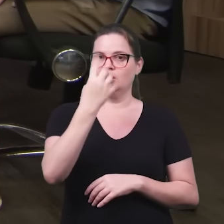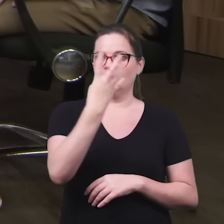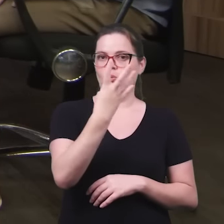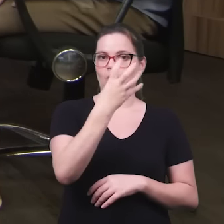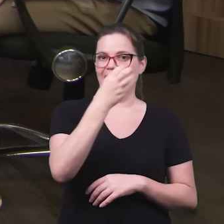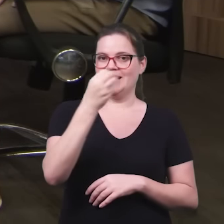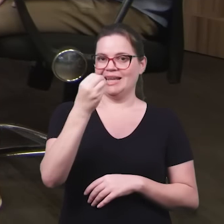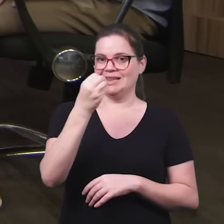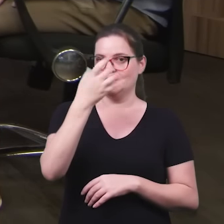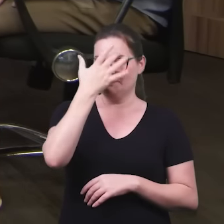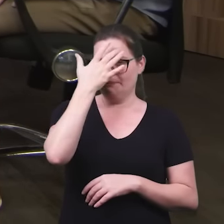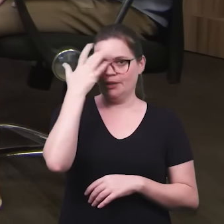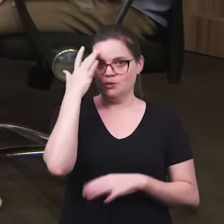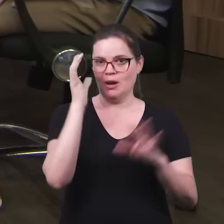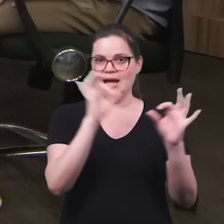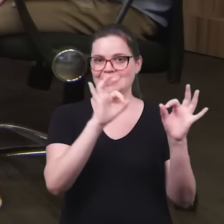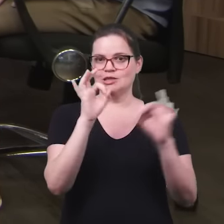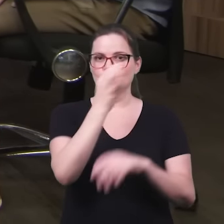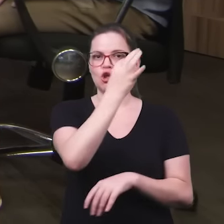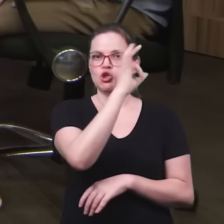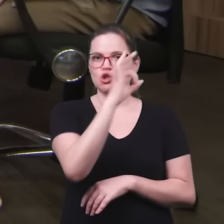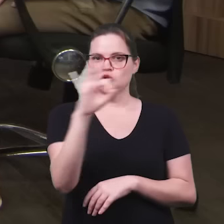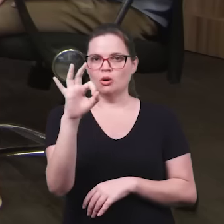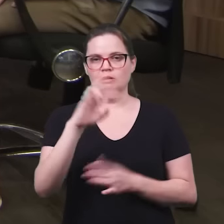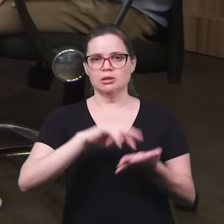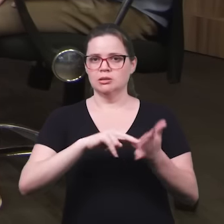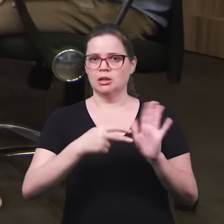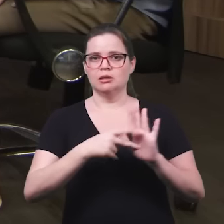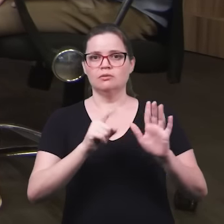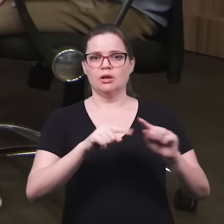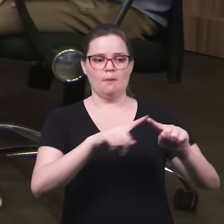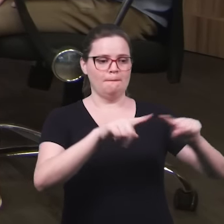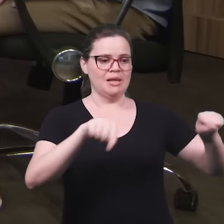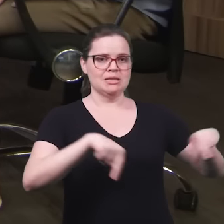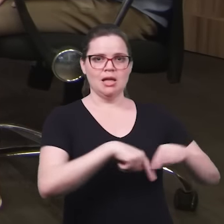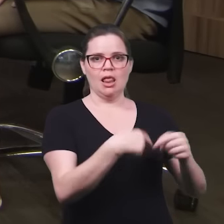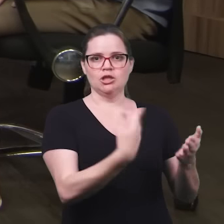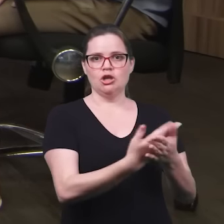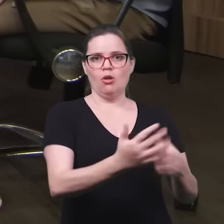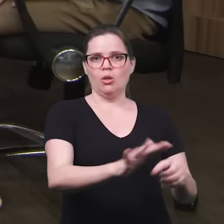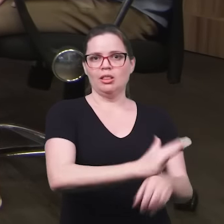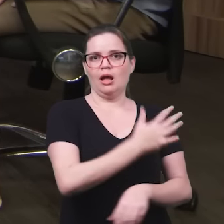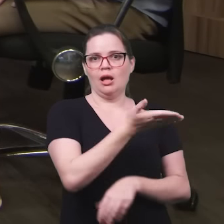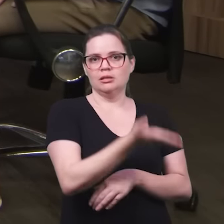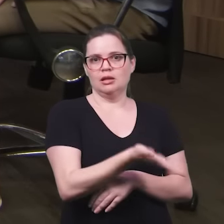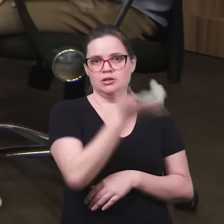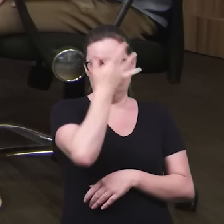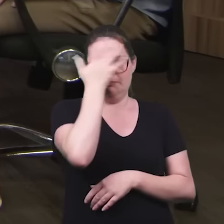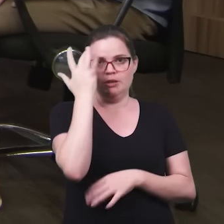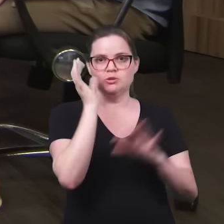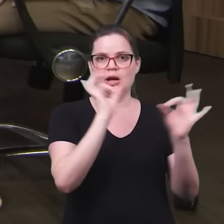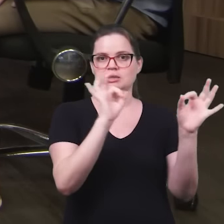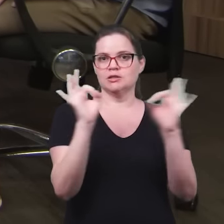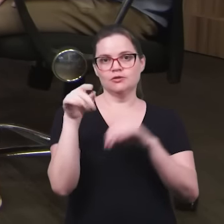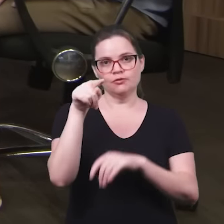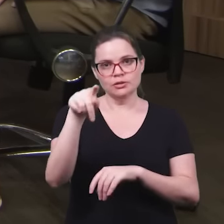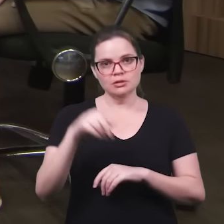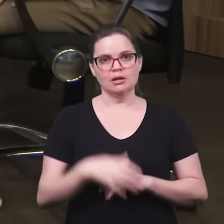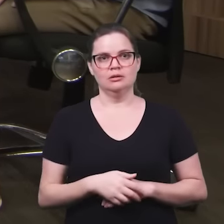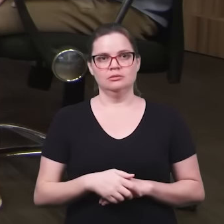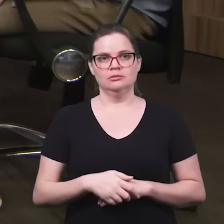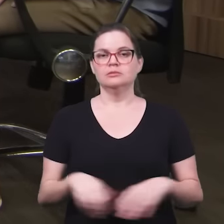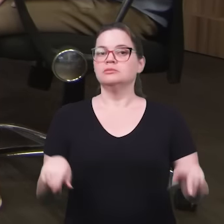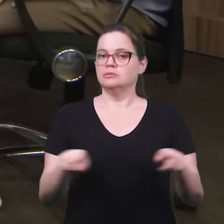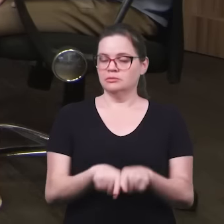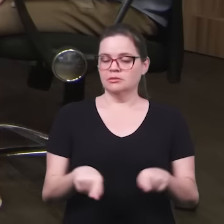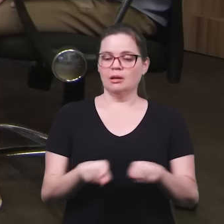Story, é uma sala de aula cheia de gente. Então, você tem ali espectadores te acompanhando. Isso vale,